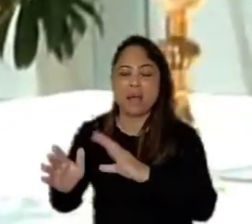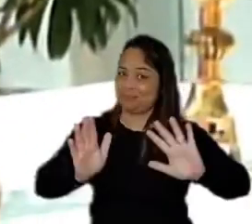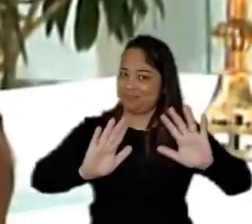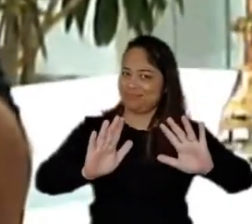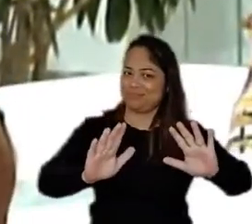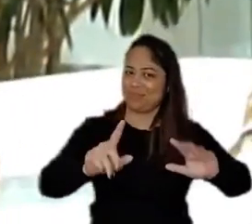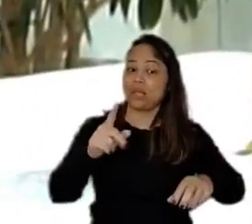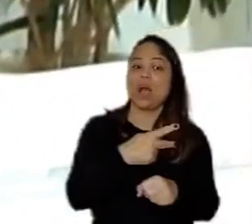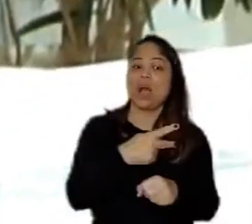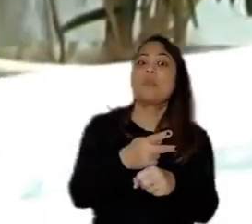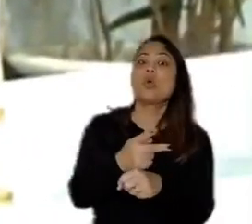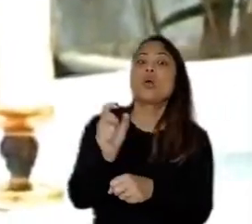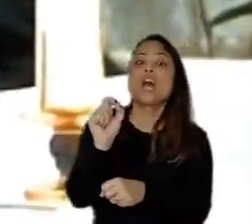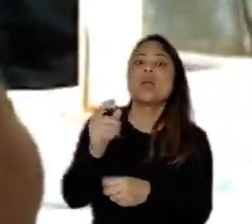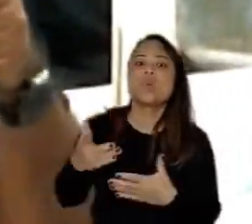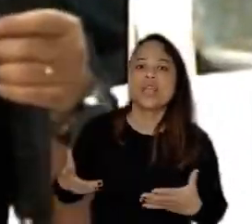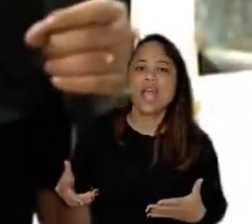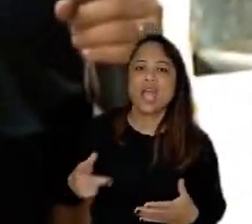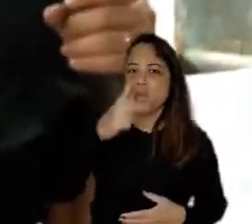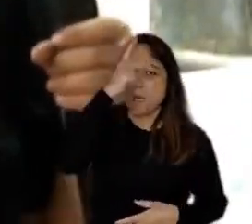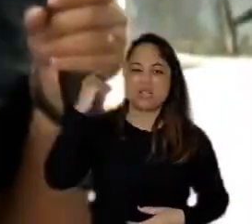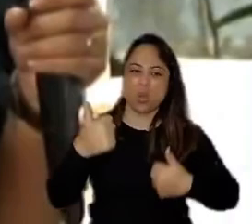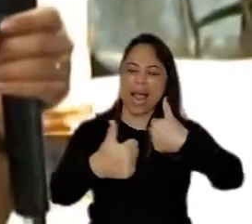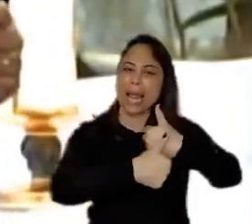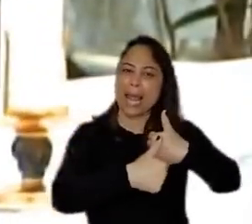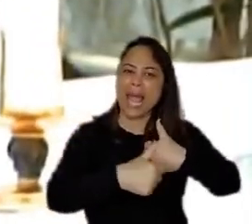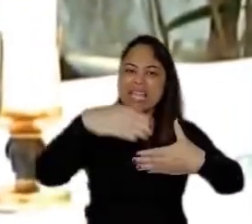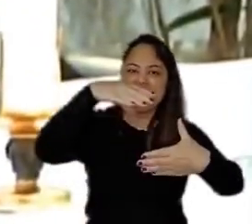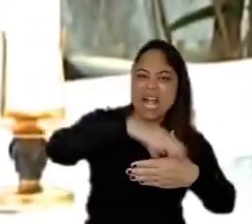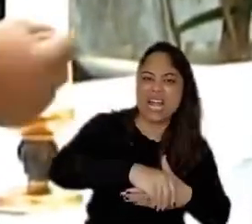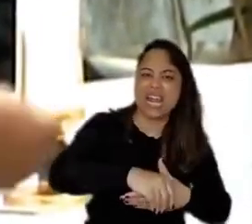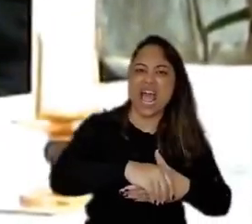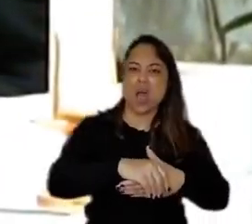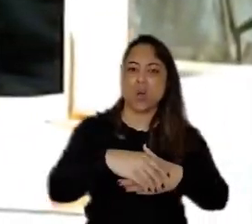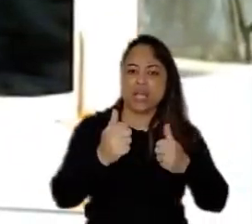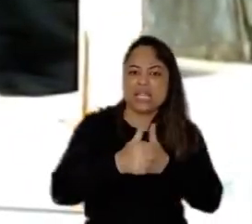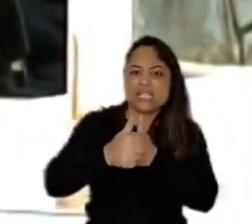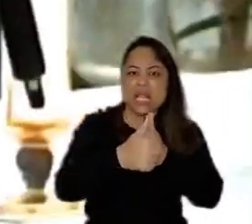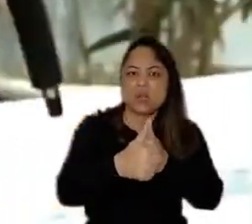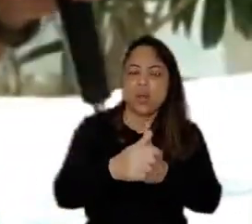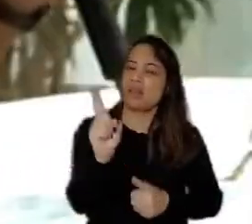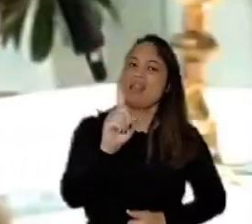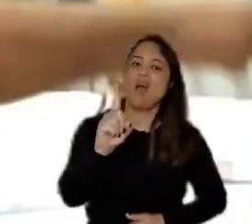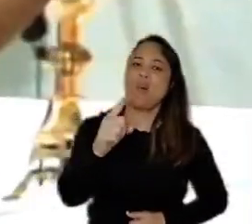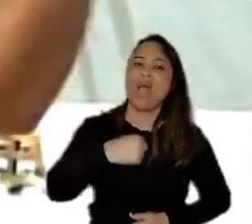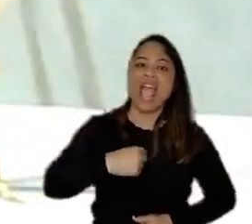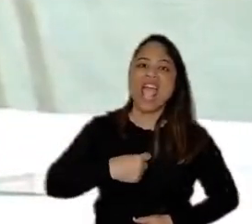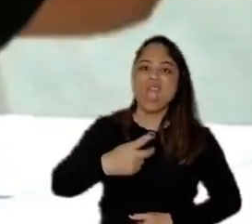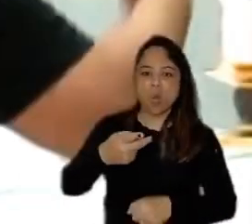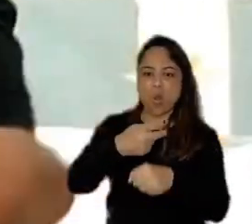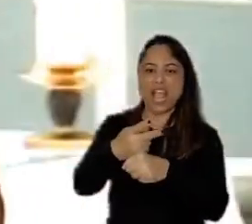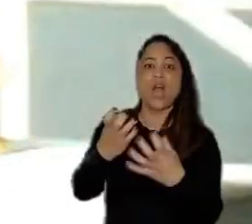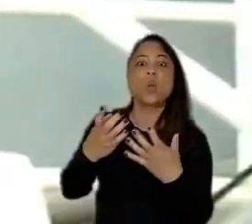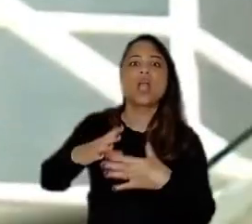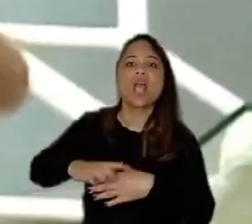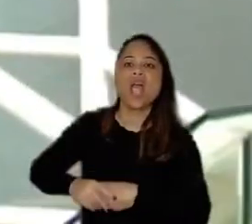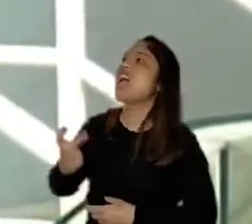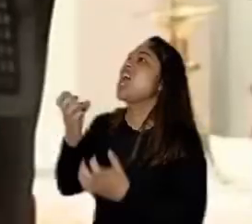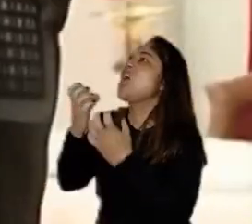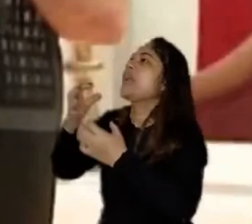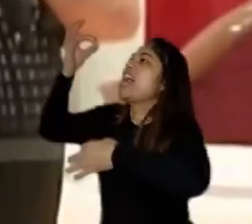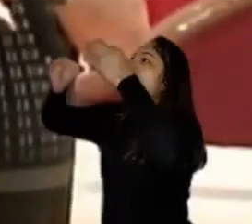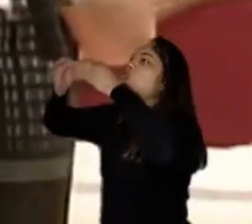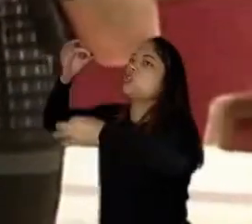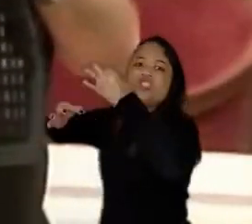está procurando o que? Inscritos no seu canal, likes, seguidores? Eu estou procurando é recompensa, eu estou procurando é justiça, eu